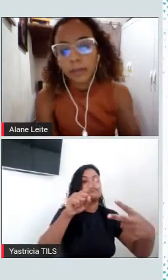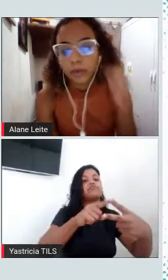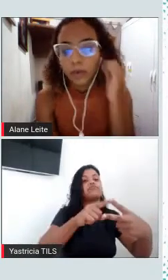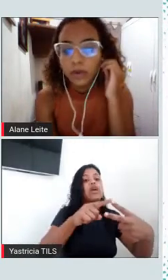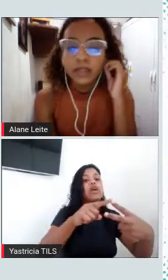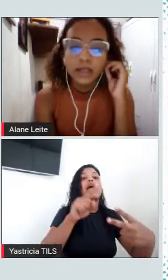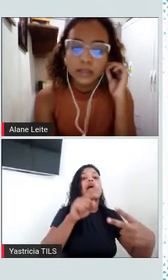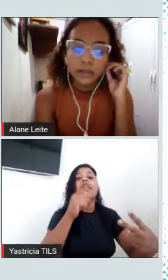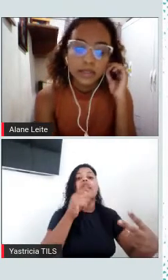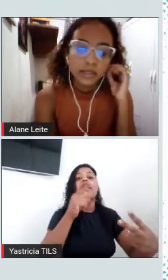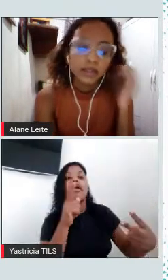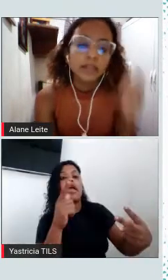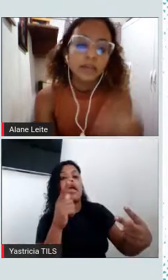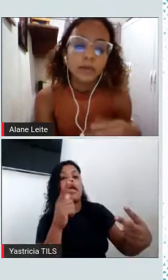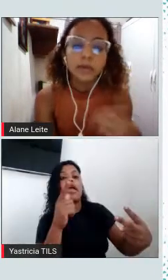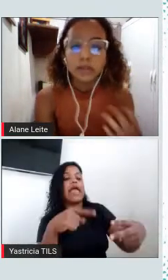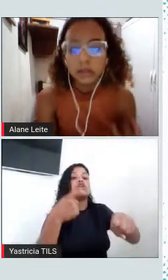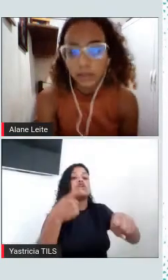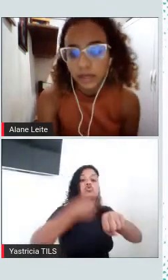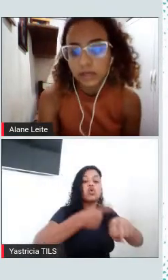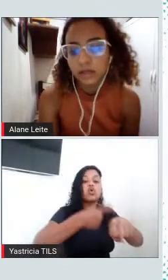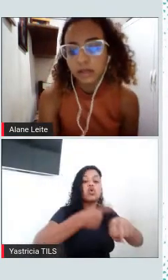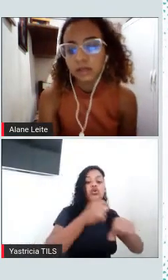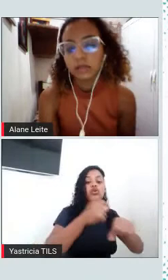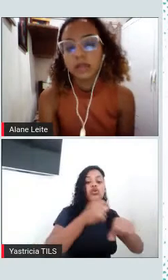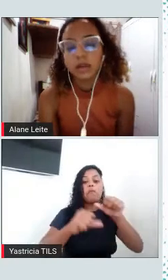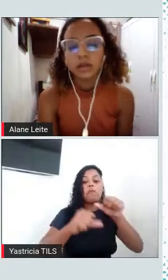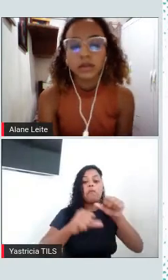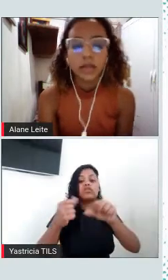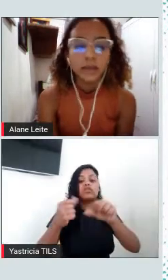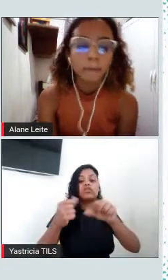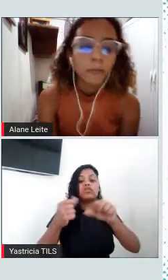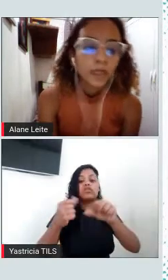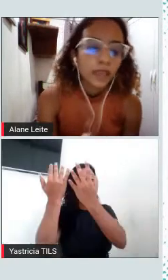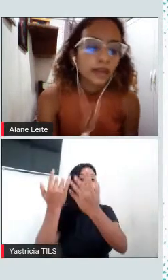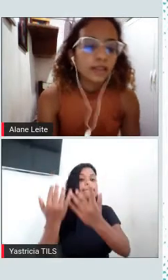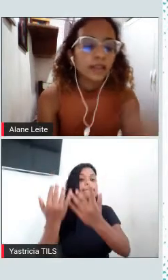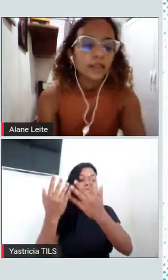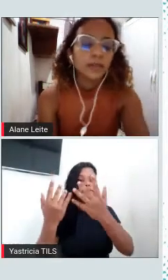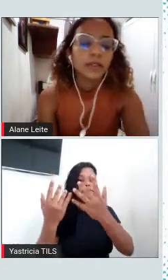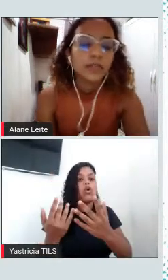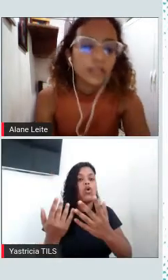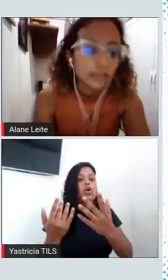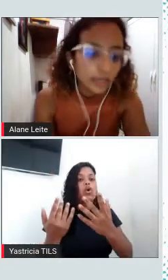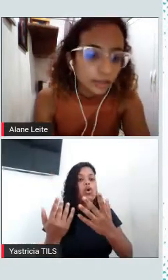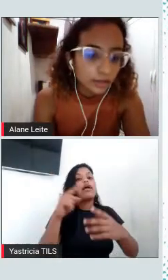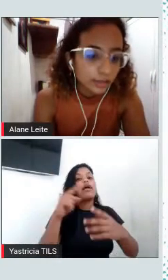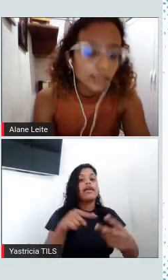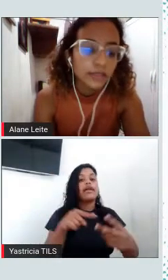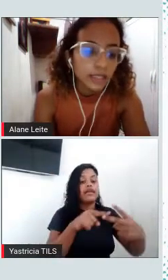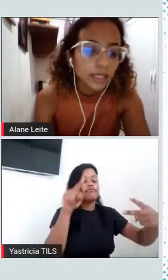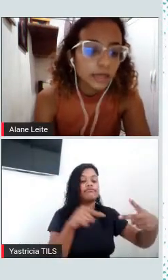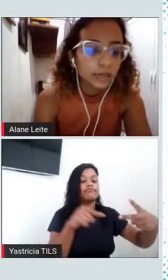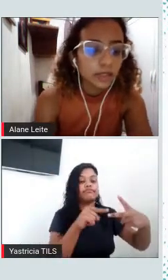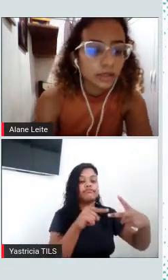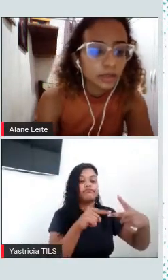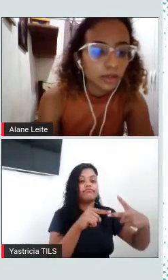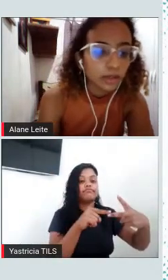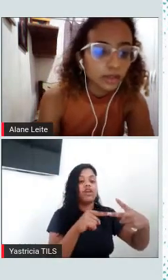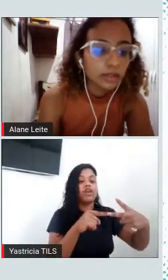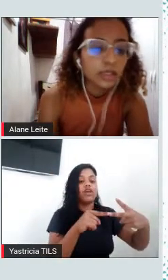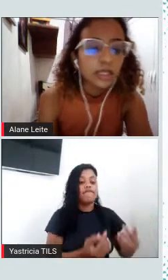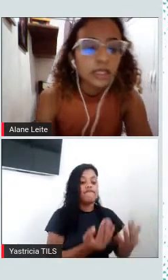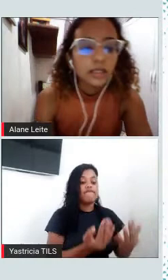para vapor e de ressublimação é de vapor passando para sólido, ok? Então ela vai subdividir, vai dividir aqui o